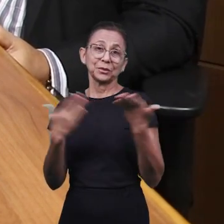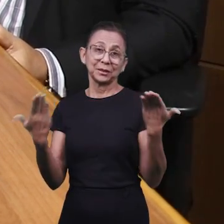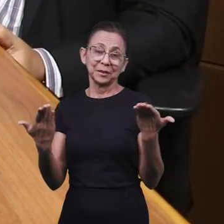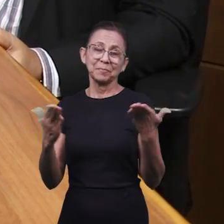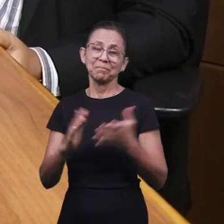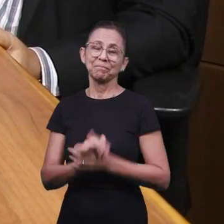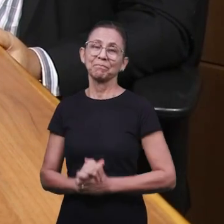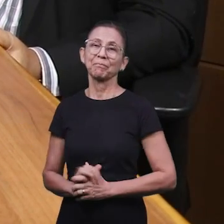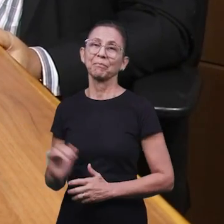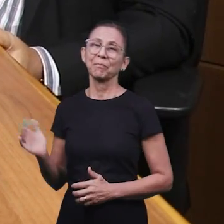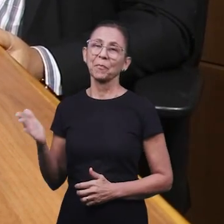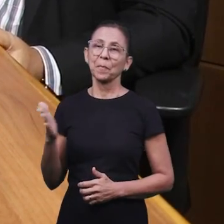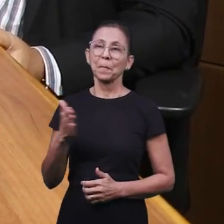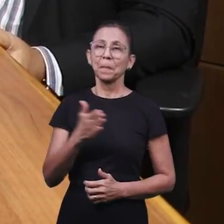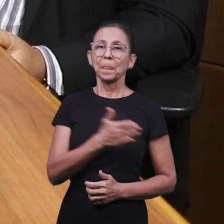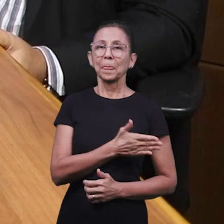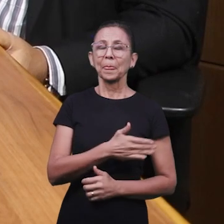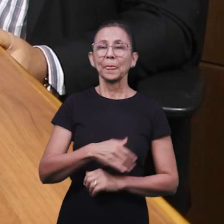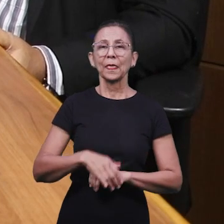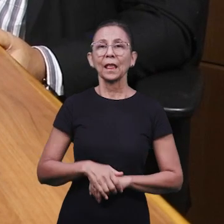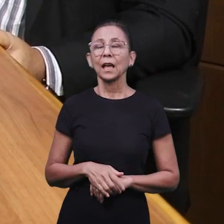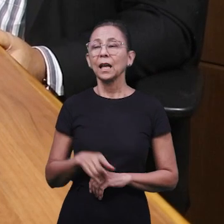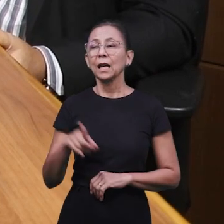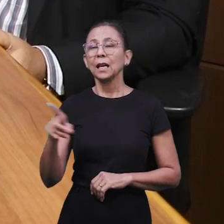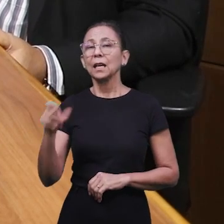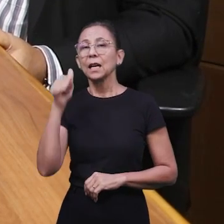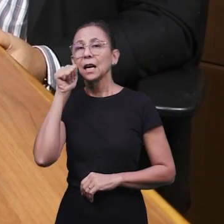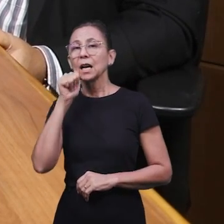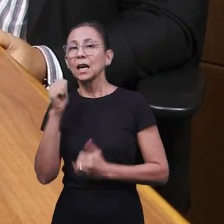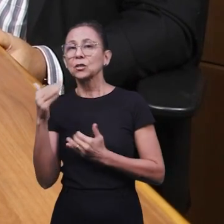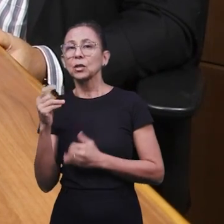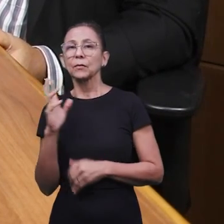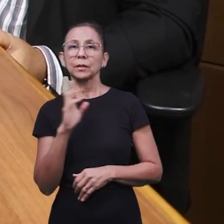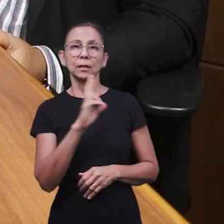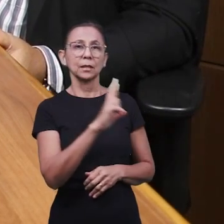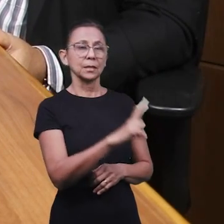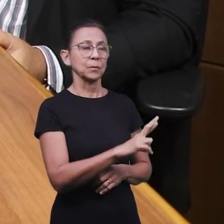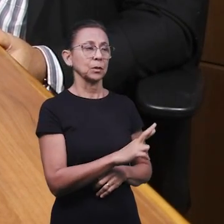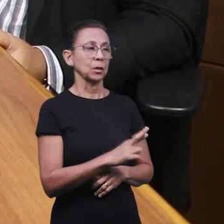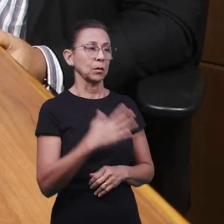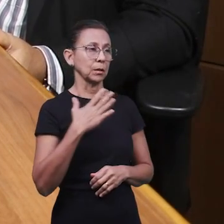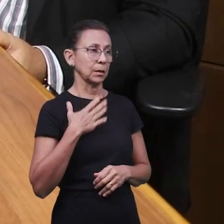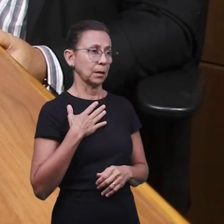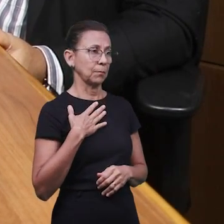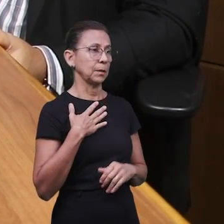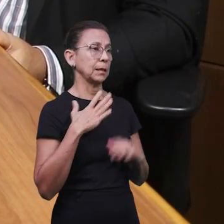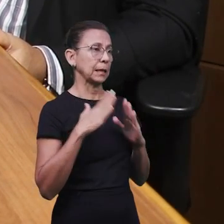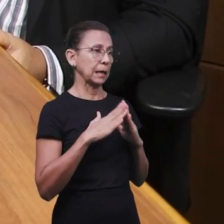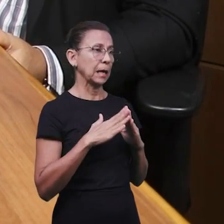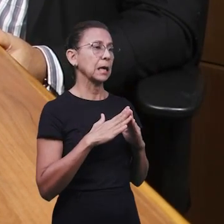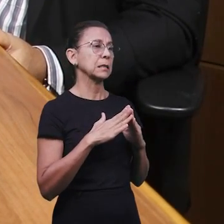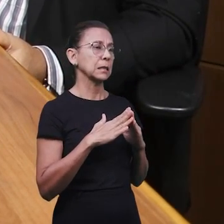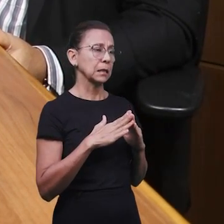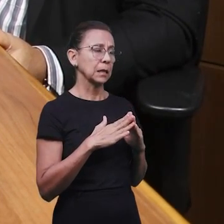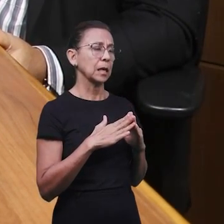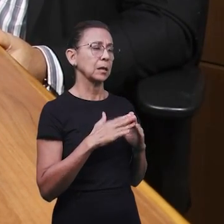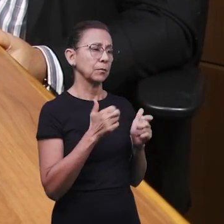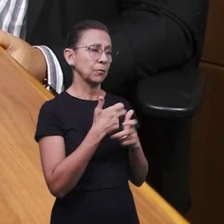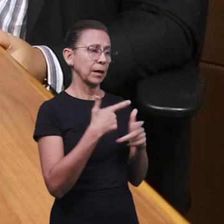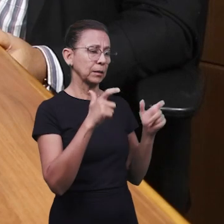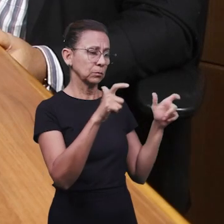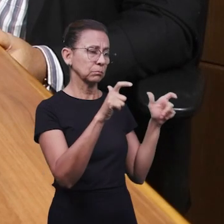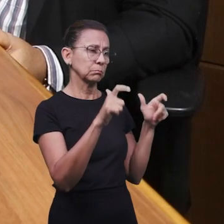muito lugar na minha casa. Que coisa. Assim, eu falo isso sempre para os jovens. Olha, a nossa tarefa